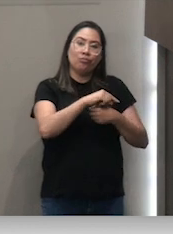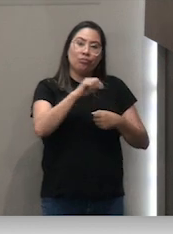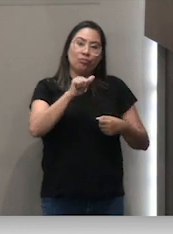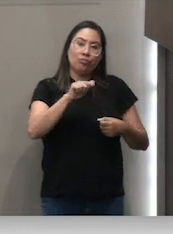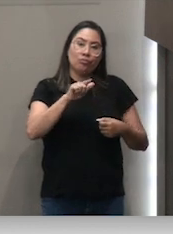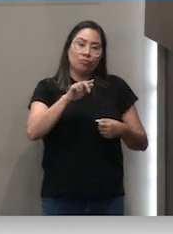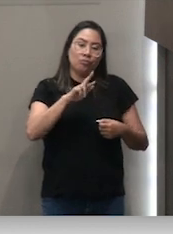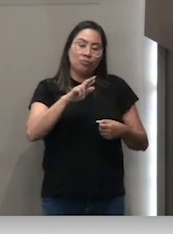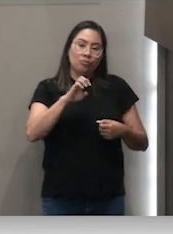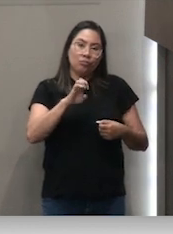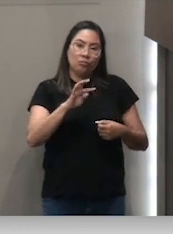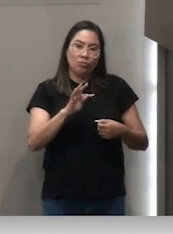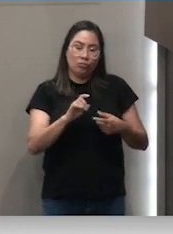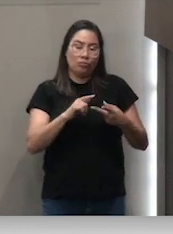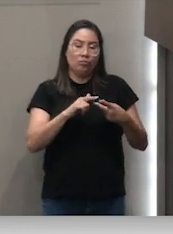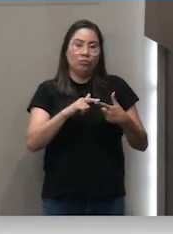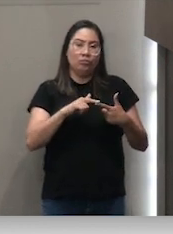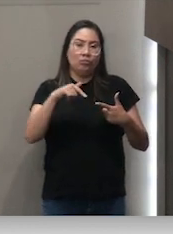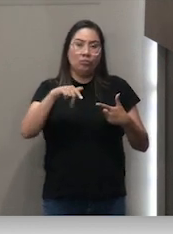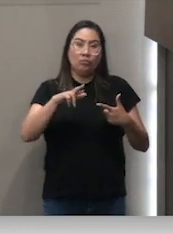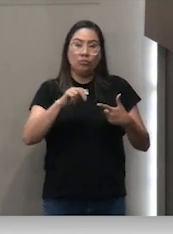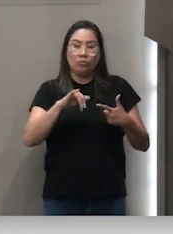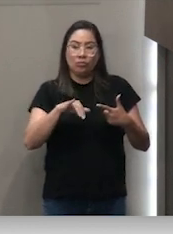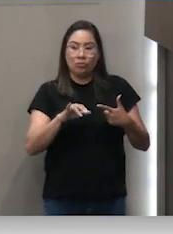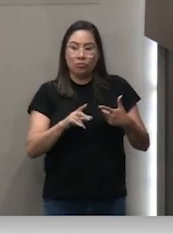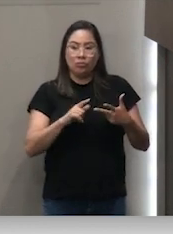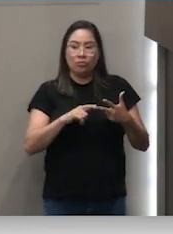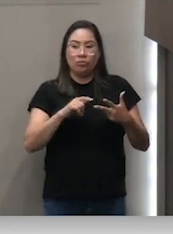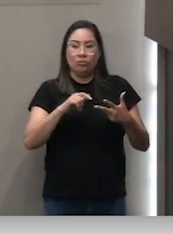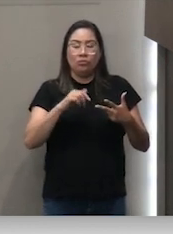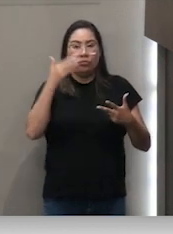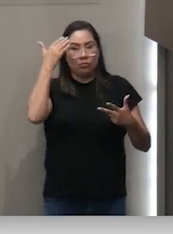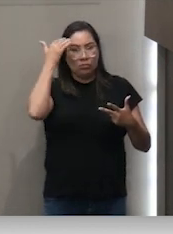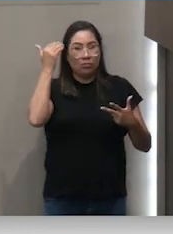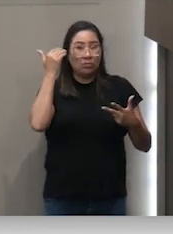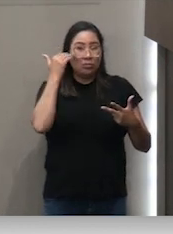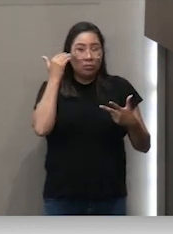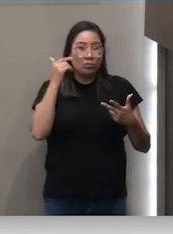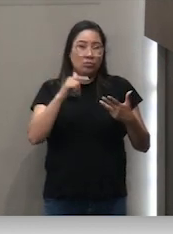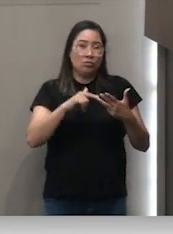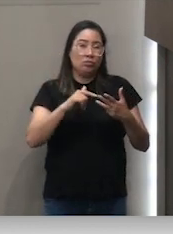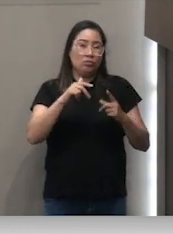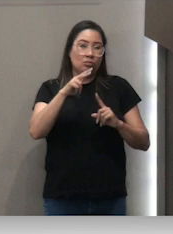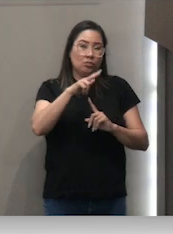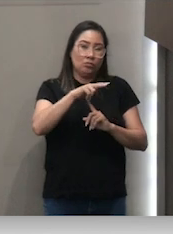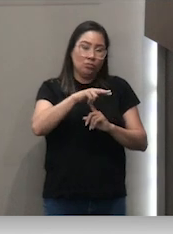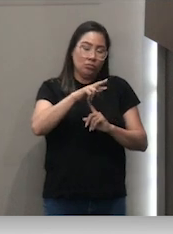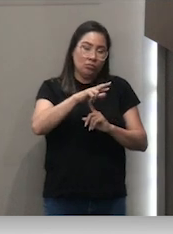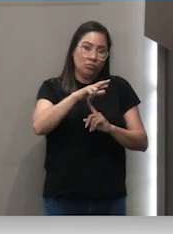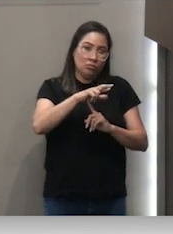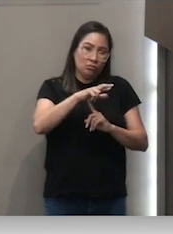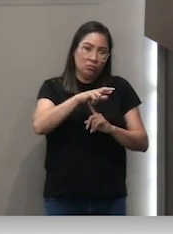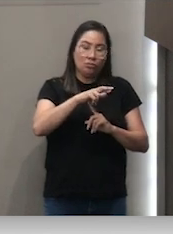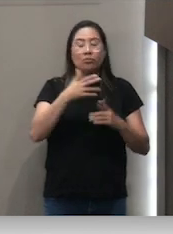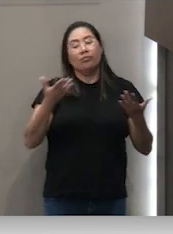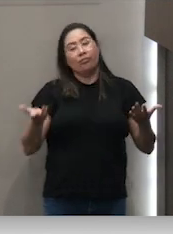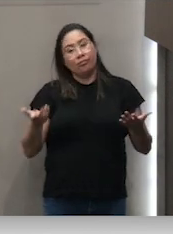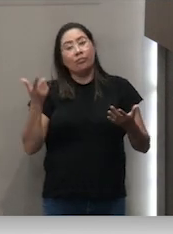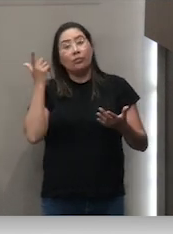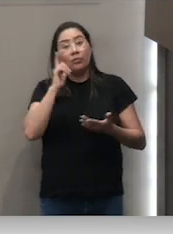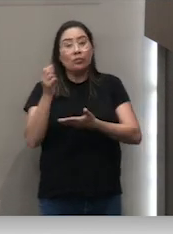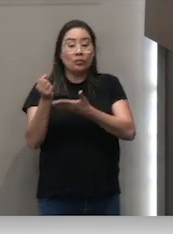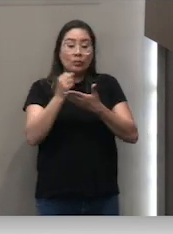Alegrete, Quaraí, Santa Maria, Cruz Alta, dentre outros municípios. Então, se nós conseguíssemos trazer isso aqui para